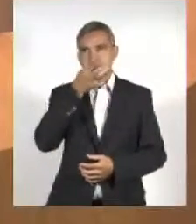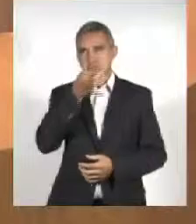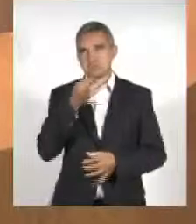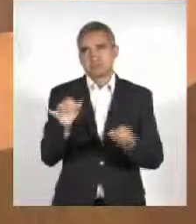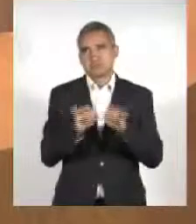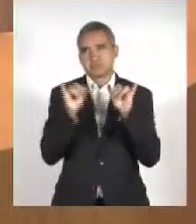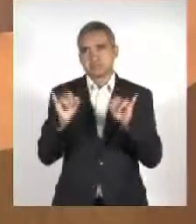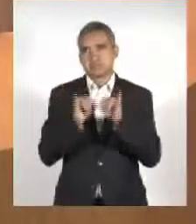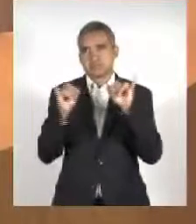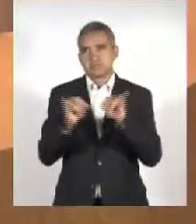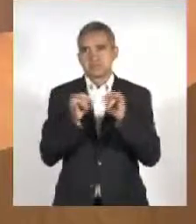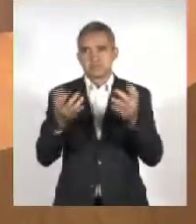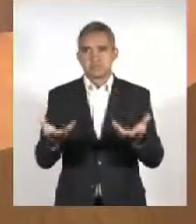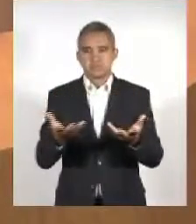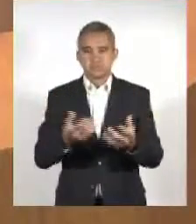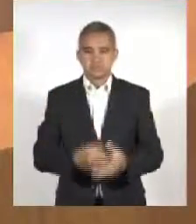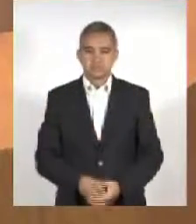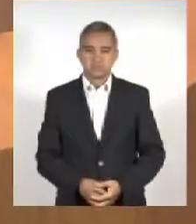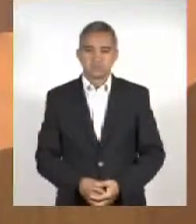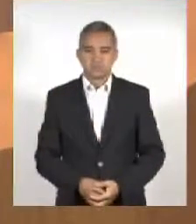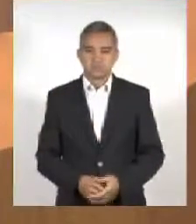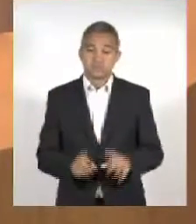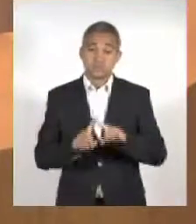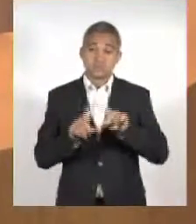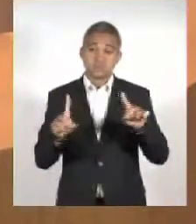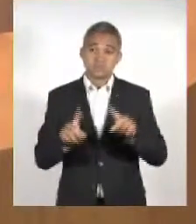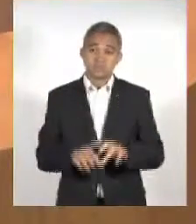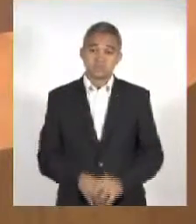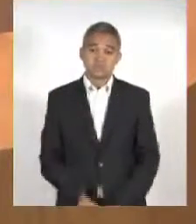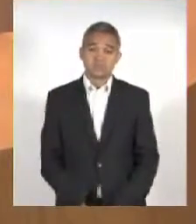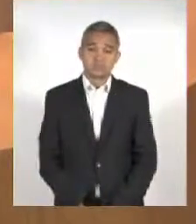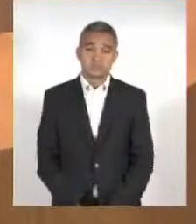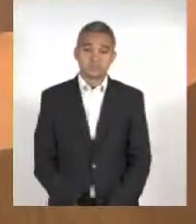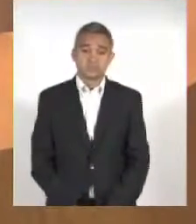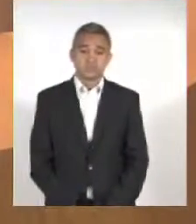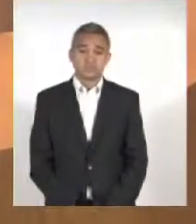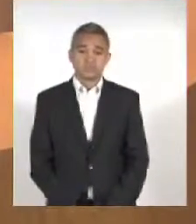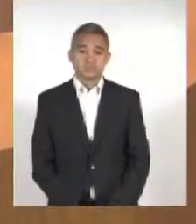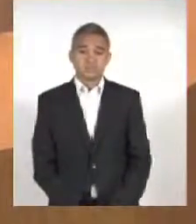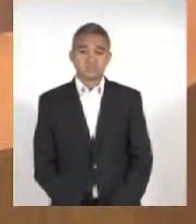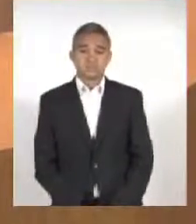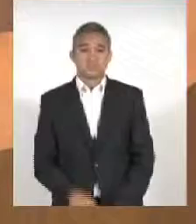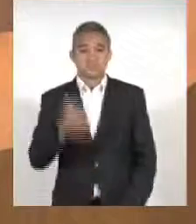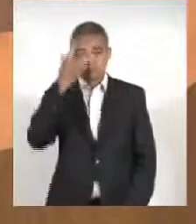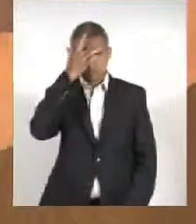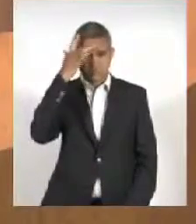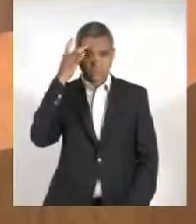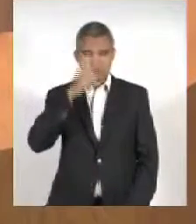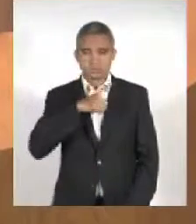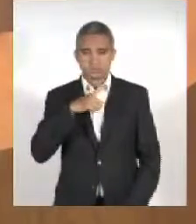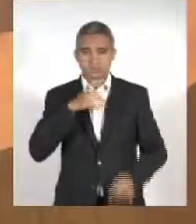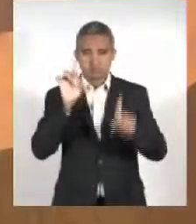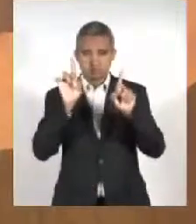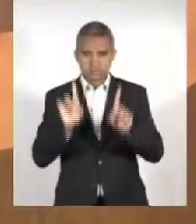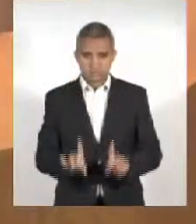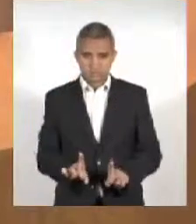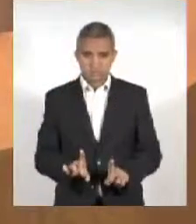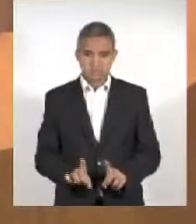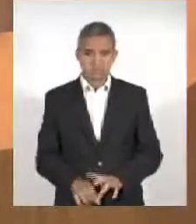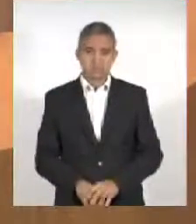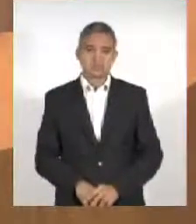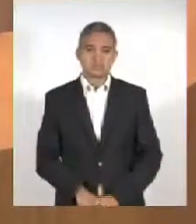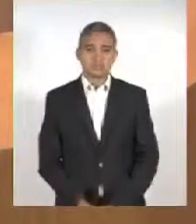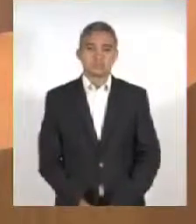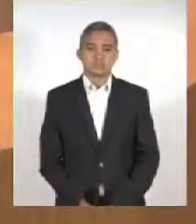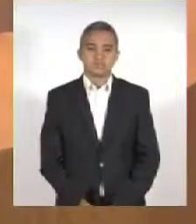e achamos besteira, mas para uma pessoa com deficiência,